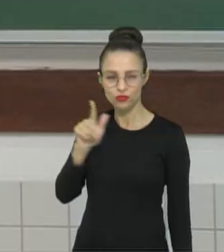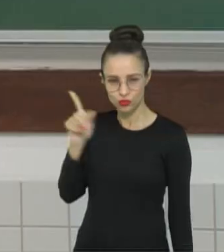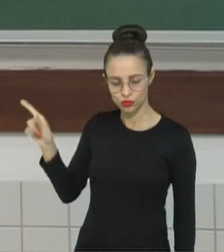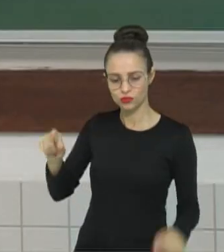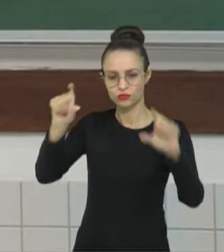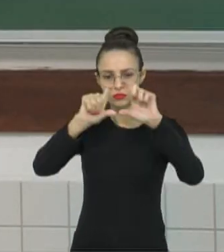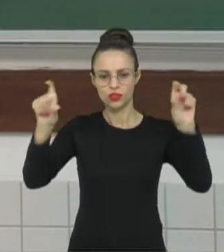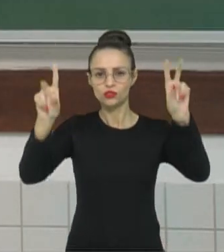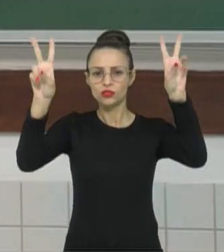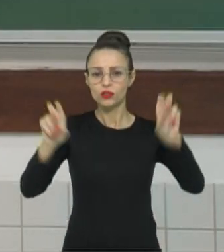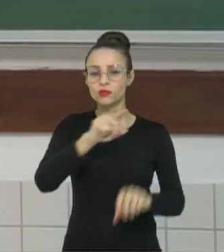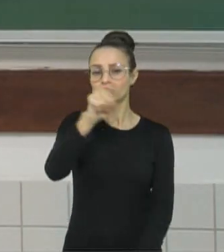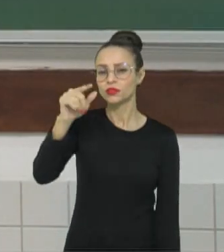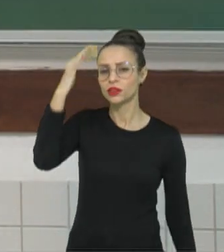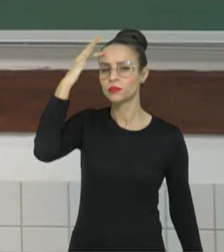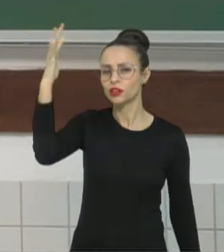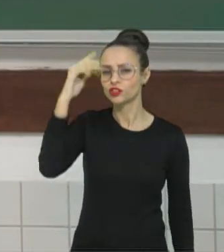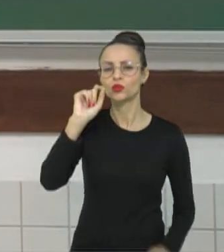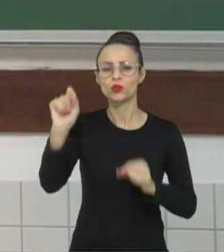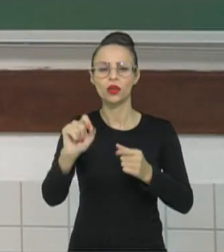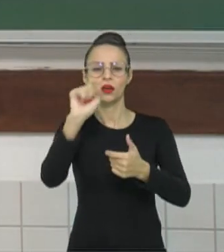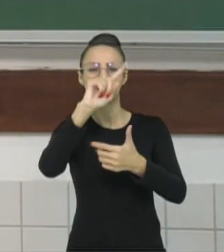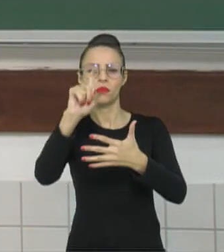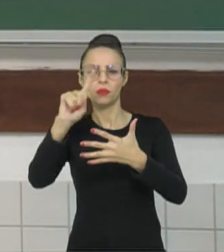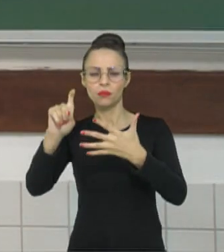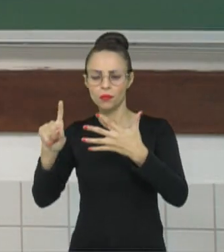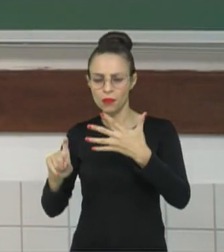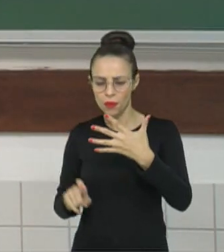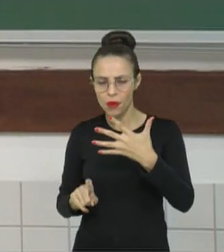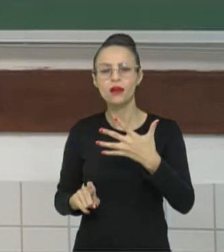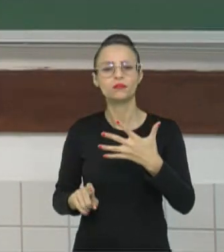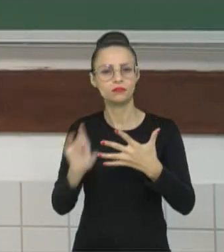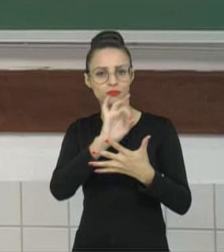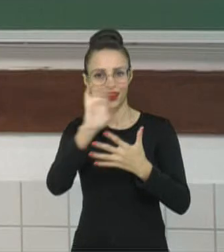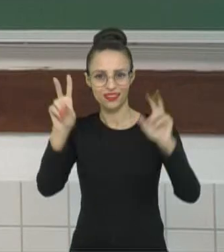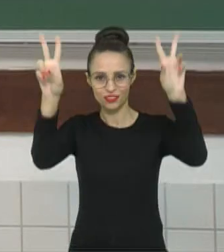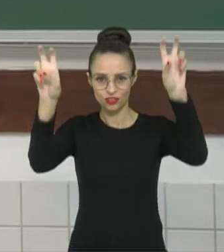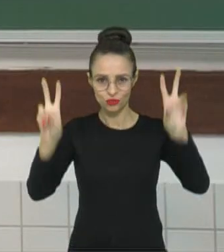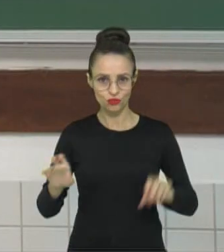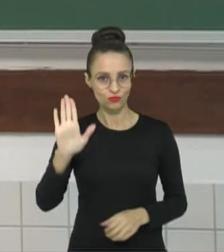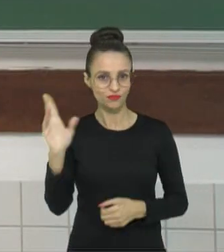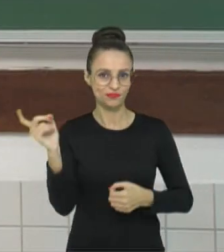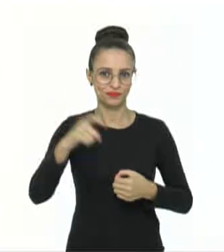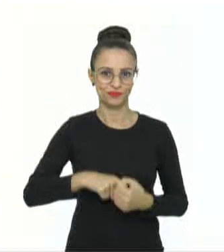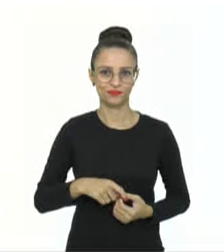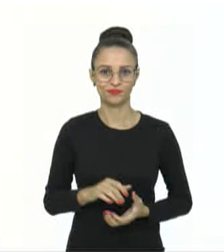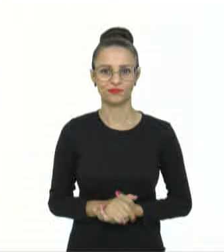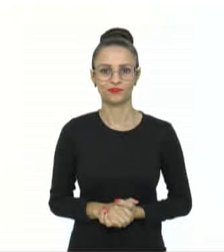você também imagine? Levante as hipóteses aí no seu caderno para cada um desses títulos e eu já volto.